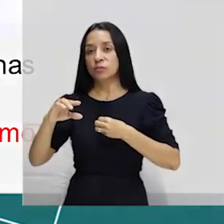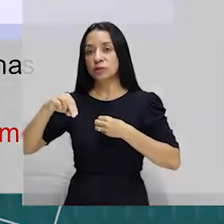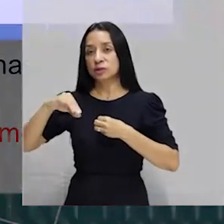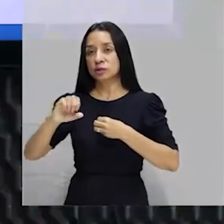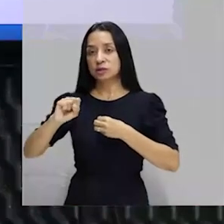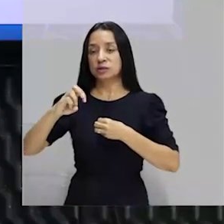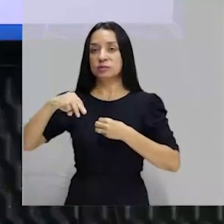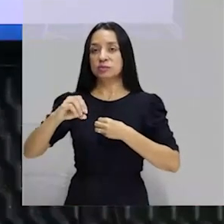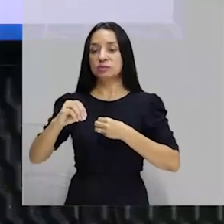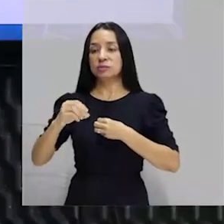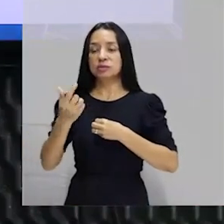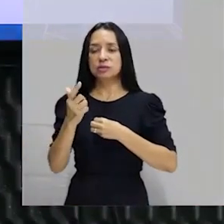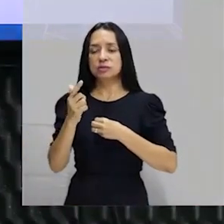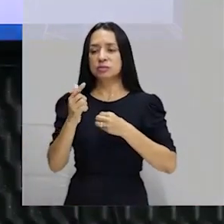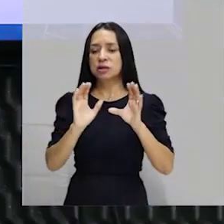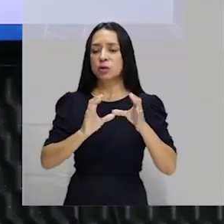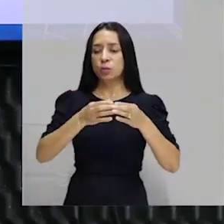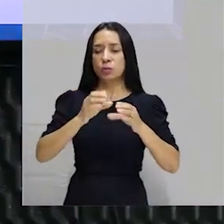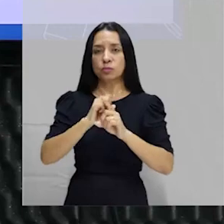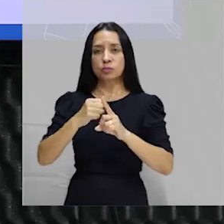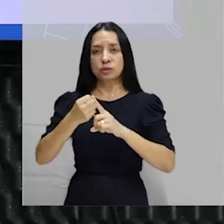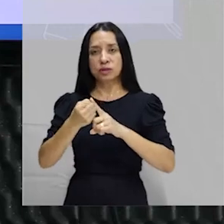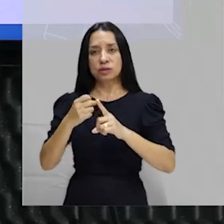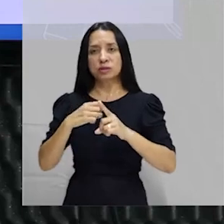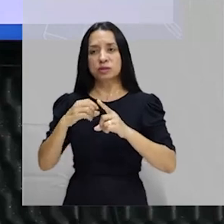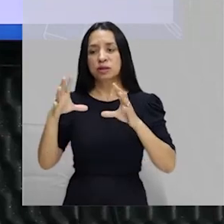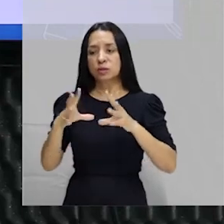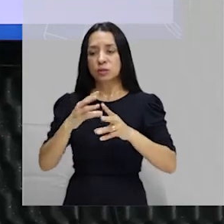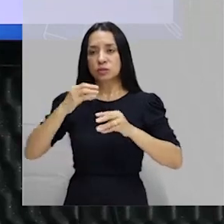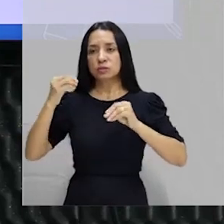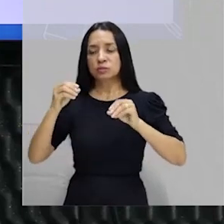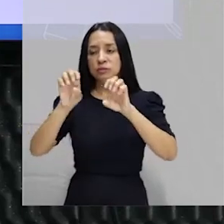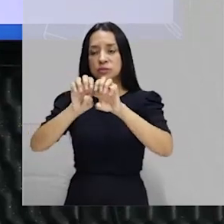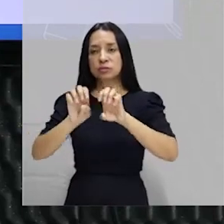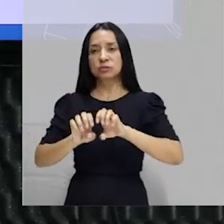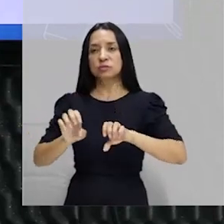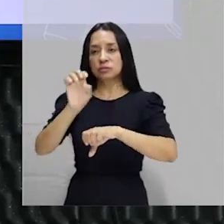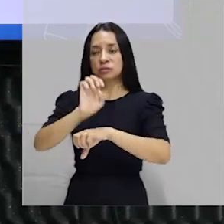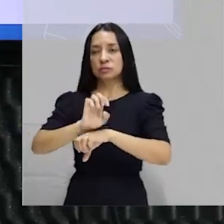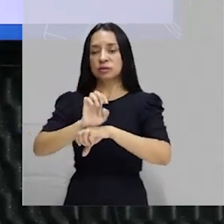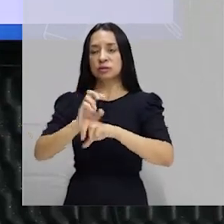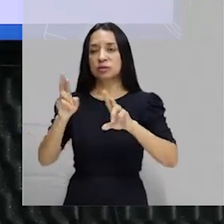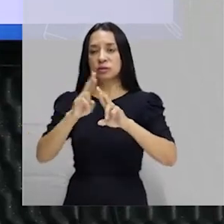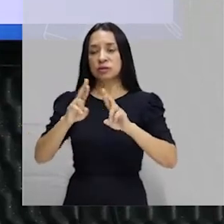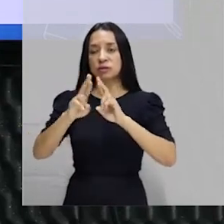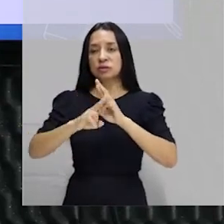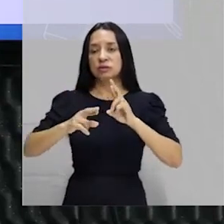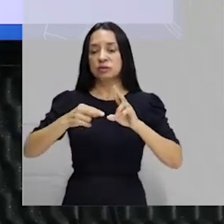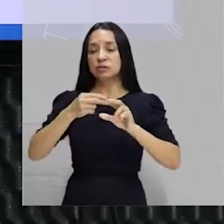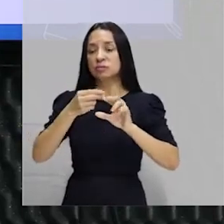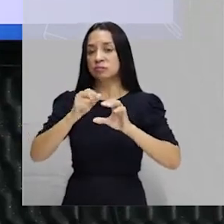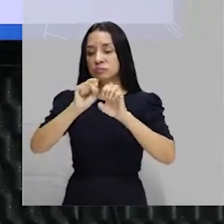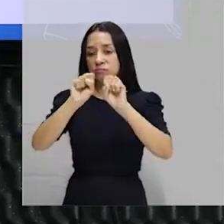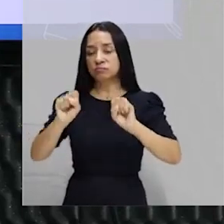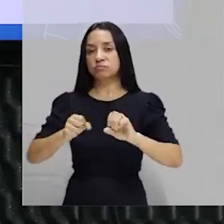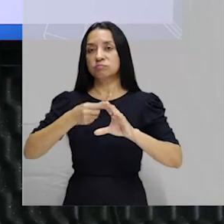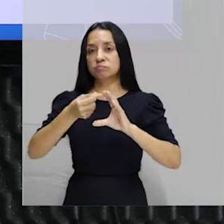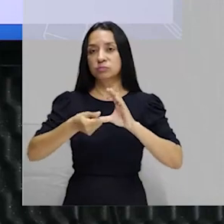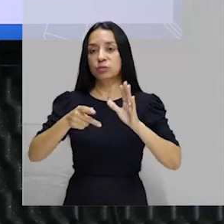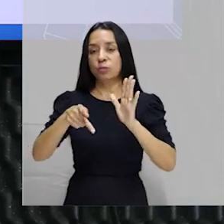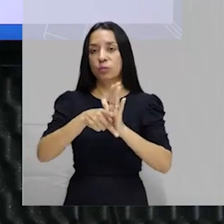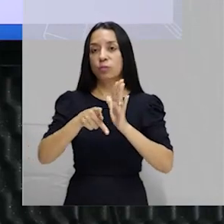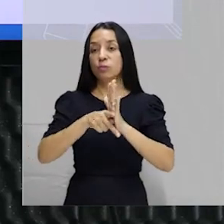dividir o capitalismo em três fases distintas. E aí a pergunta, né, Considerando o processo capitalista e a ordem correta do